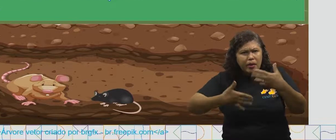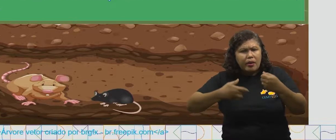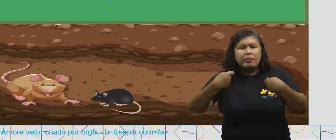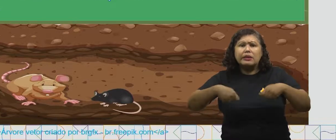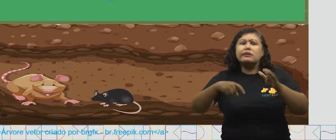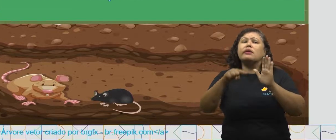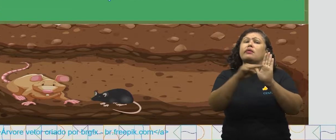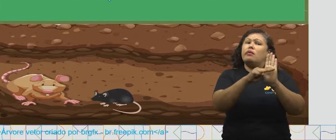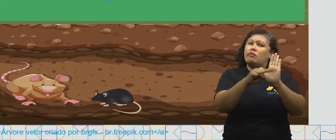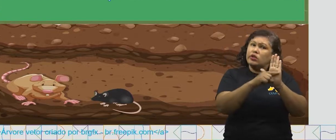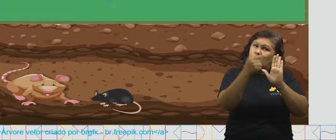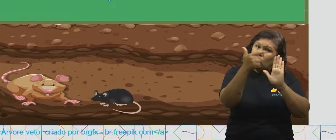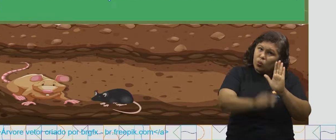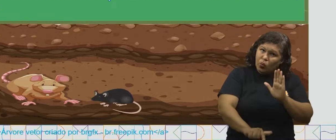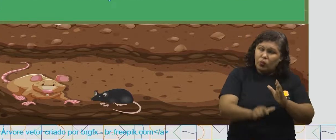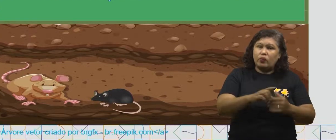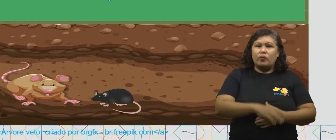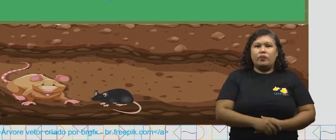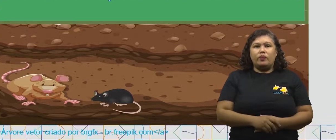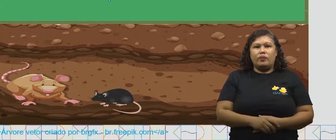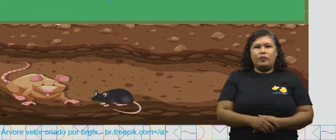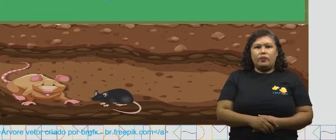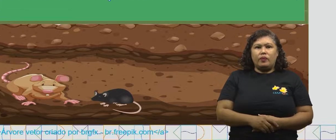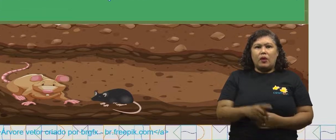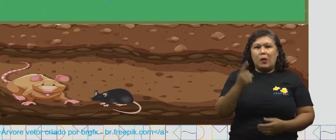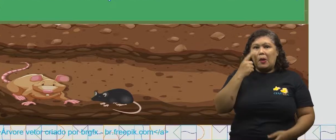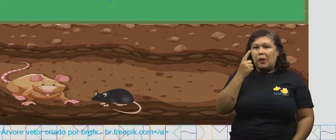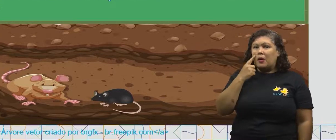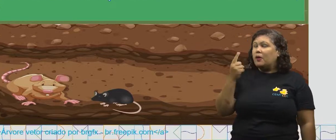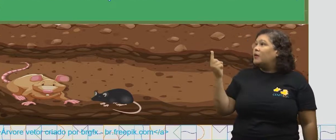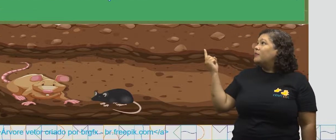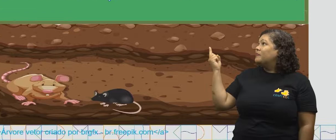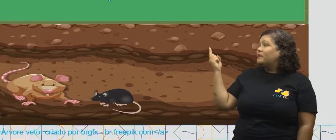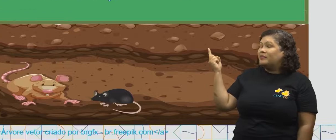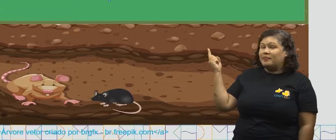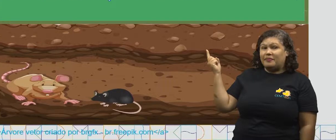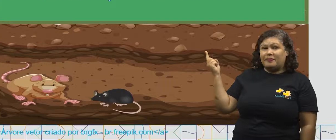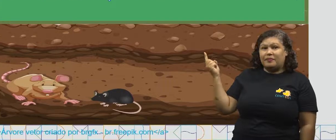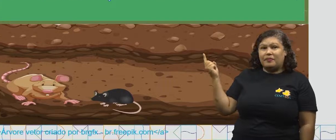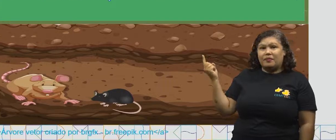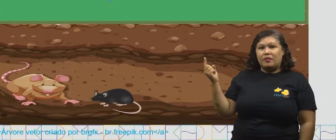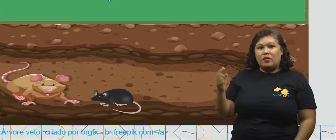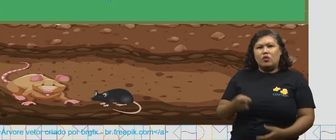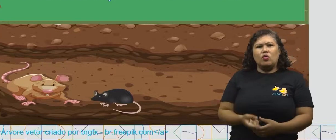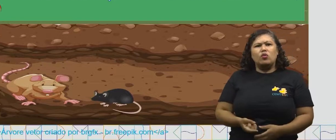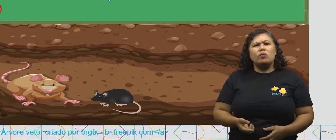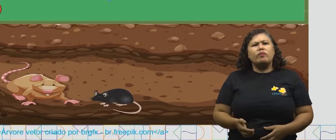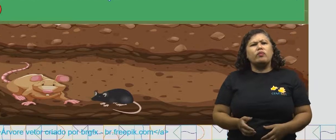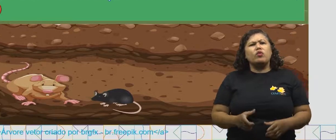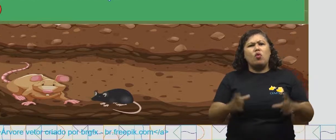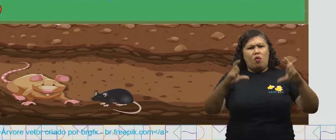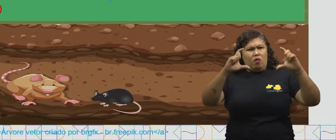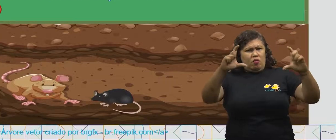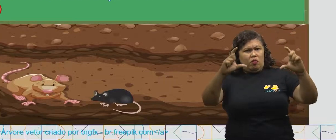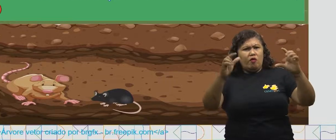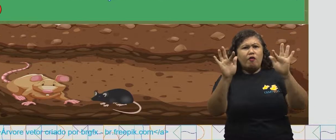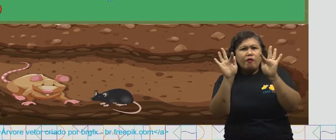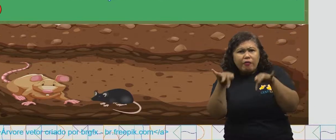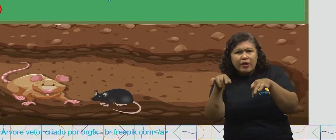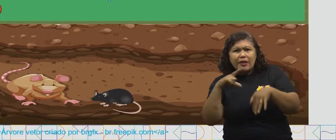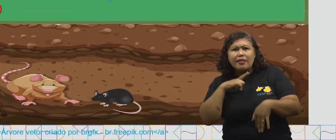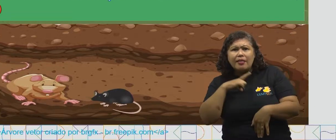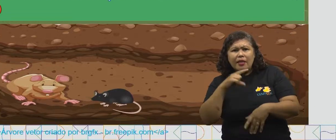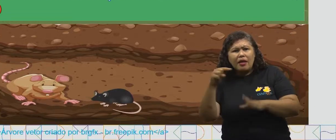no início da frase novamente. Olha lá, no final dessa parte do texto existe um travessão, fechando a fala do